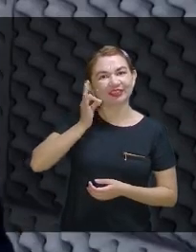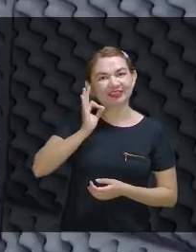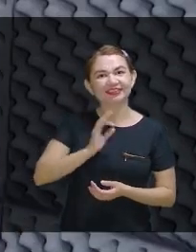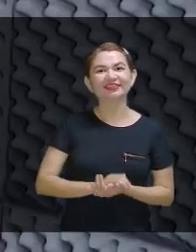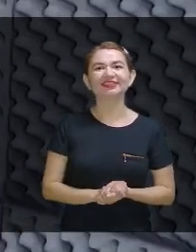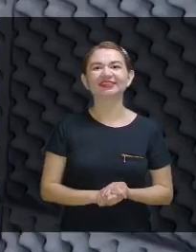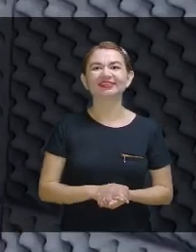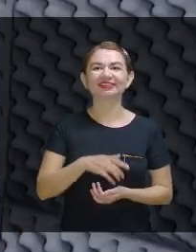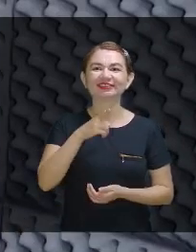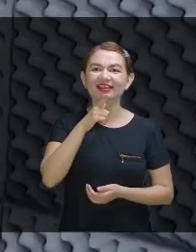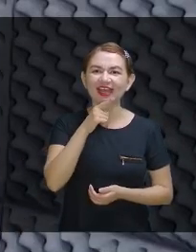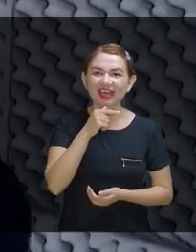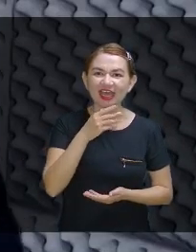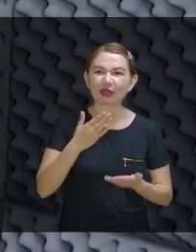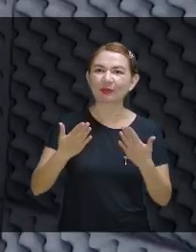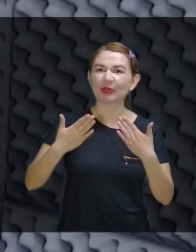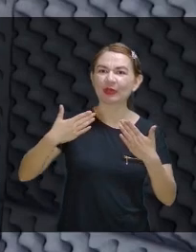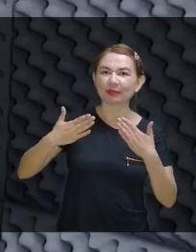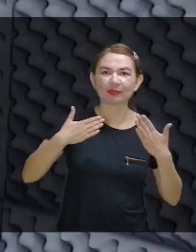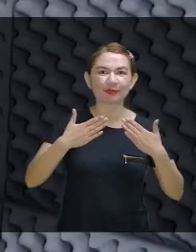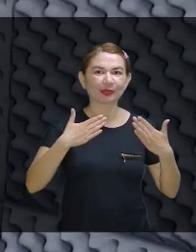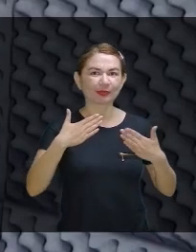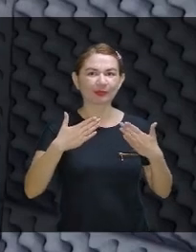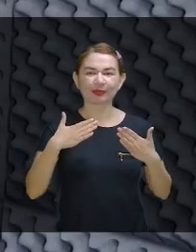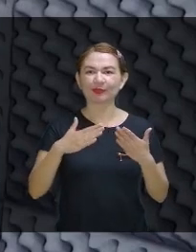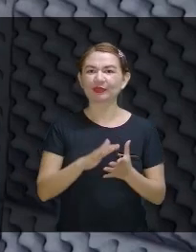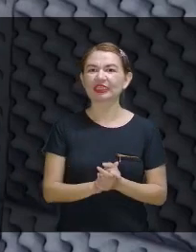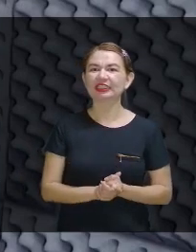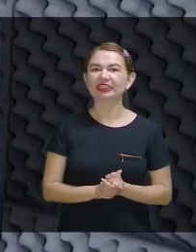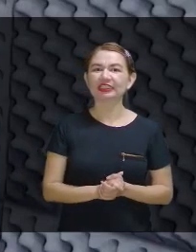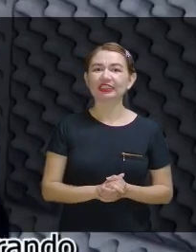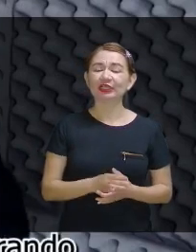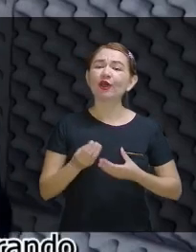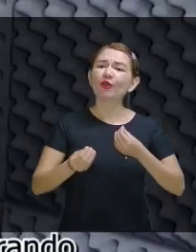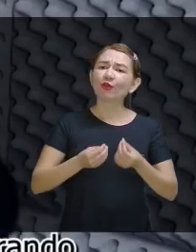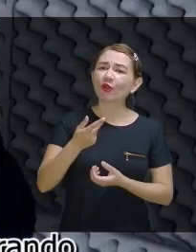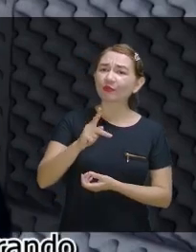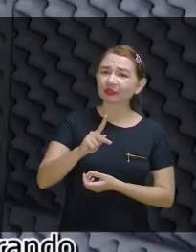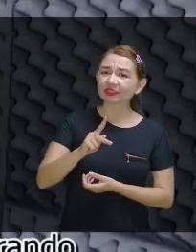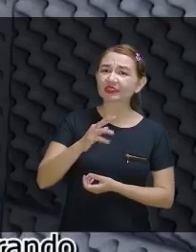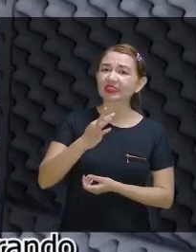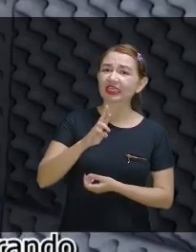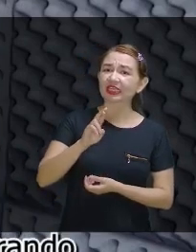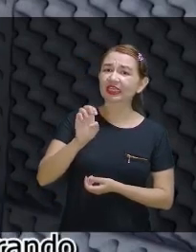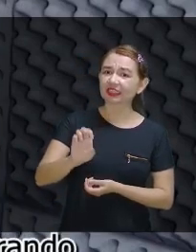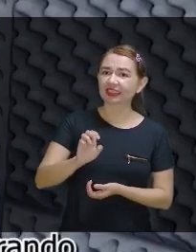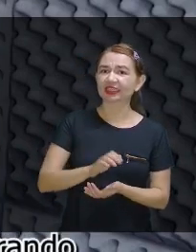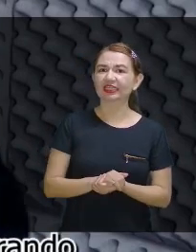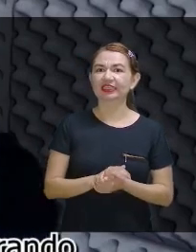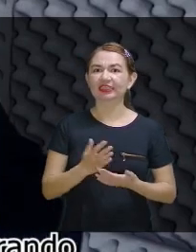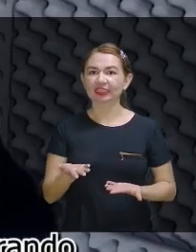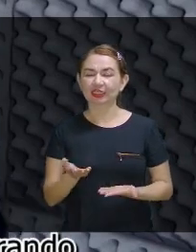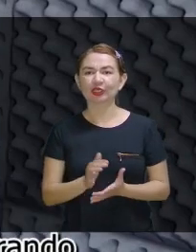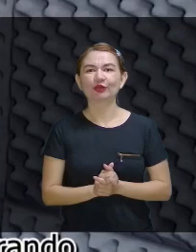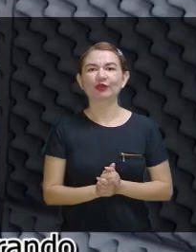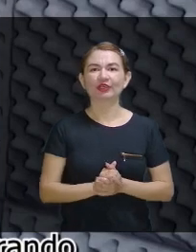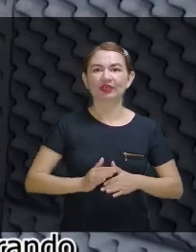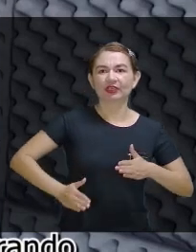da água, do bate-papo com os amigos. Como está sendo no seu tribunal? Olha, desenvolvemos ali um robozinho que